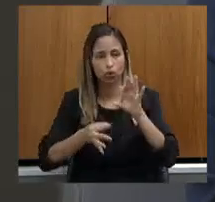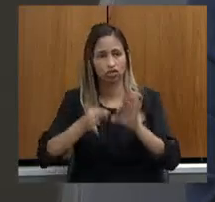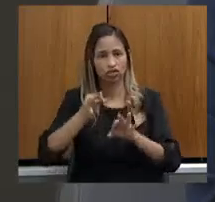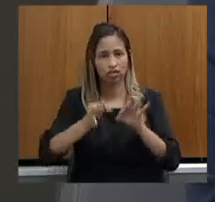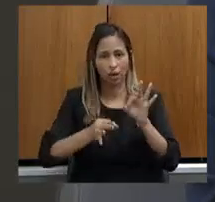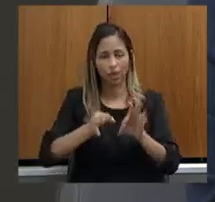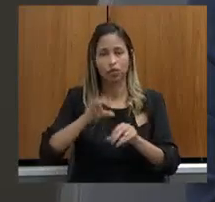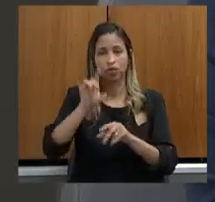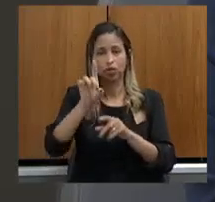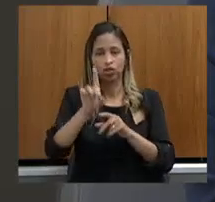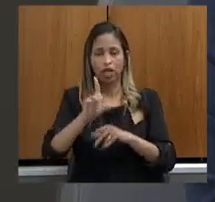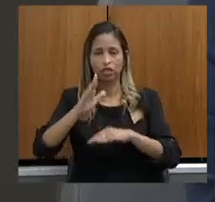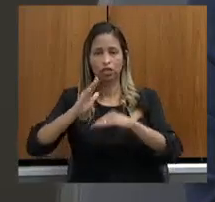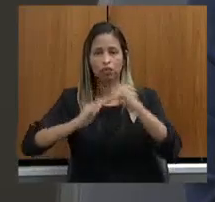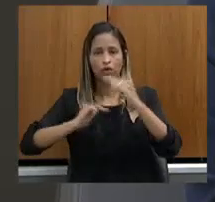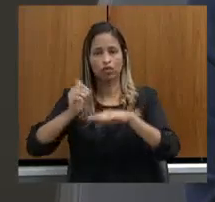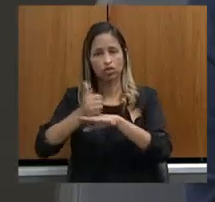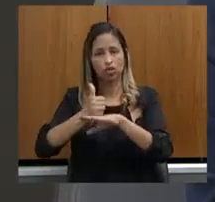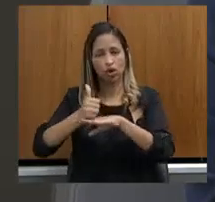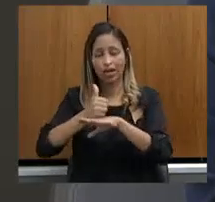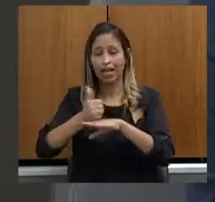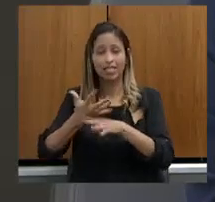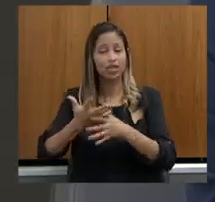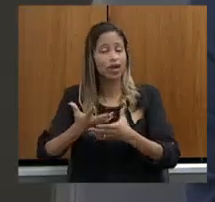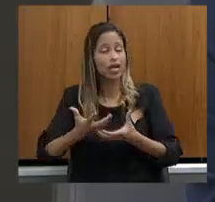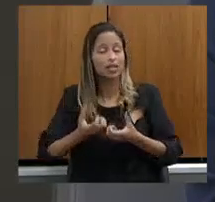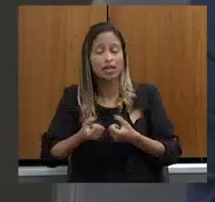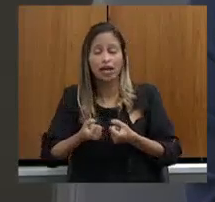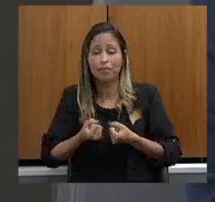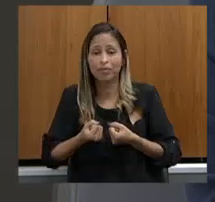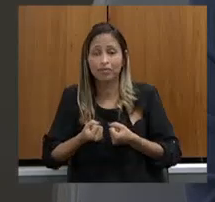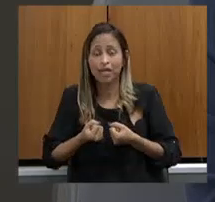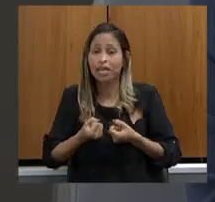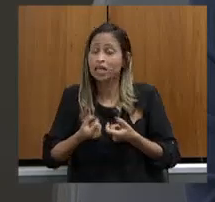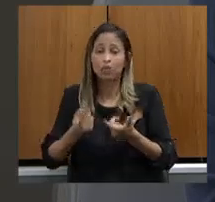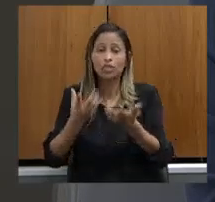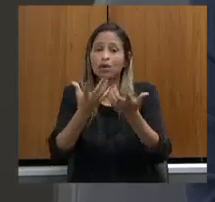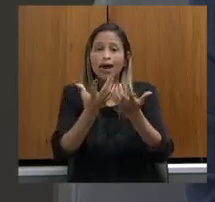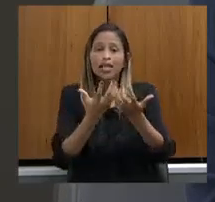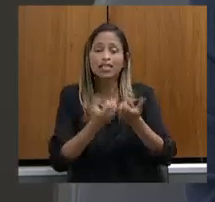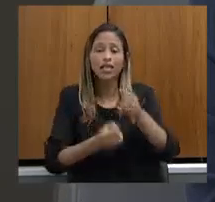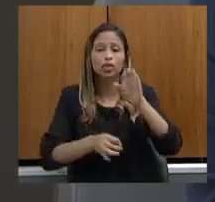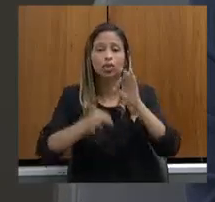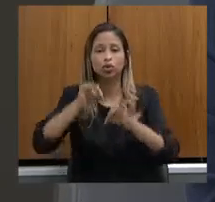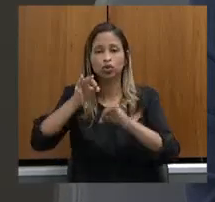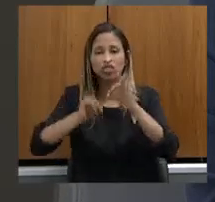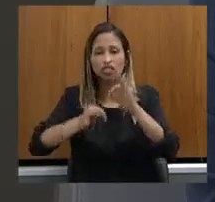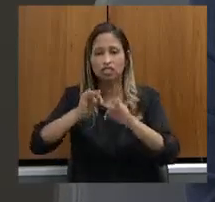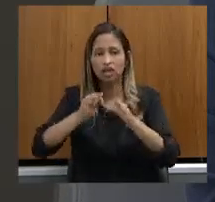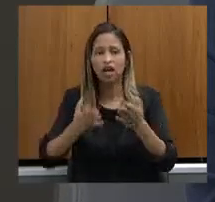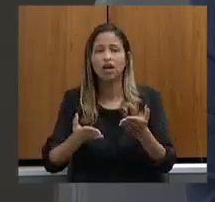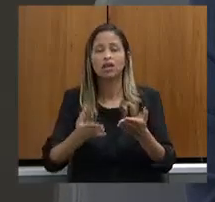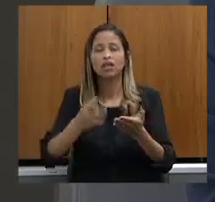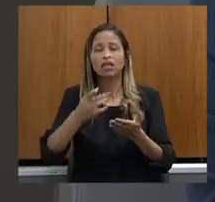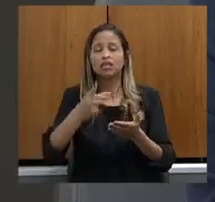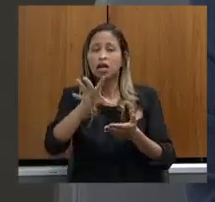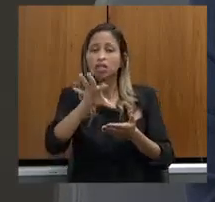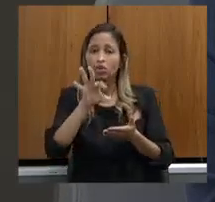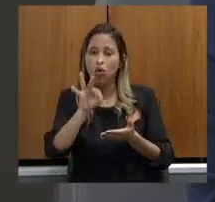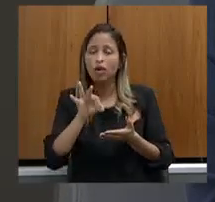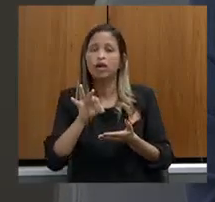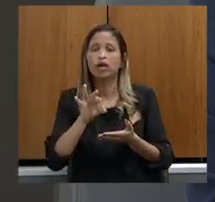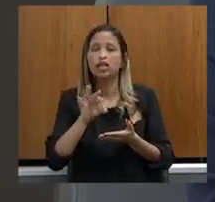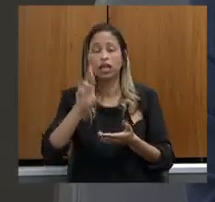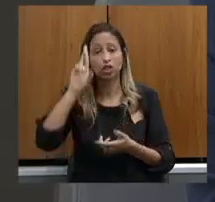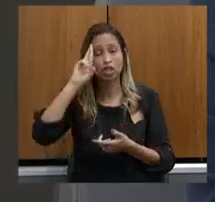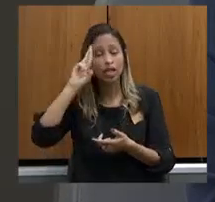o direito dos profissionais da Educação de receber o advérbio está contestando judicialmente o direito a opção remuneratória dos